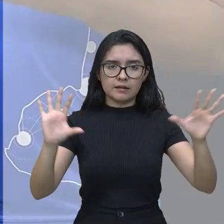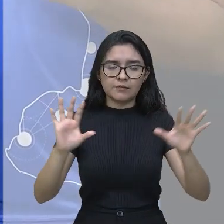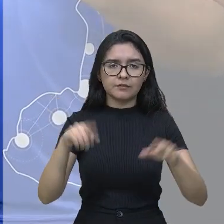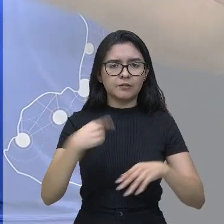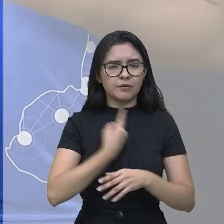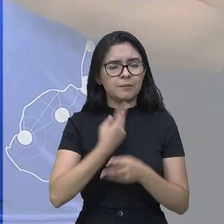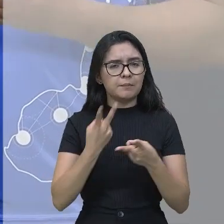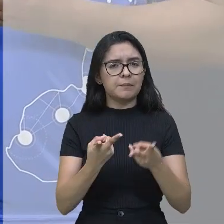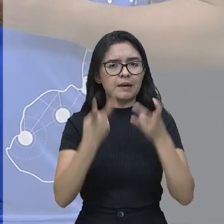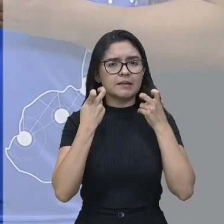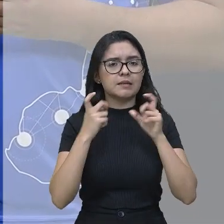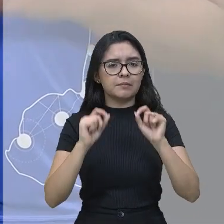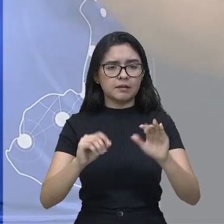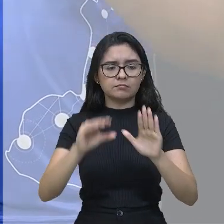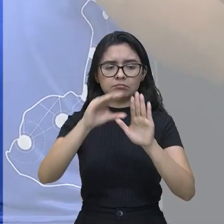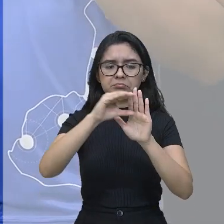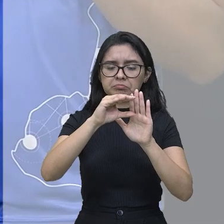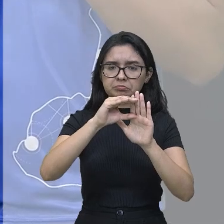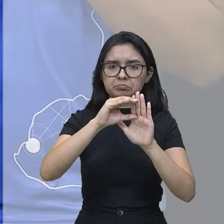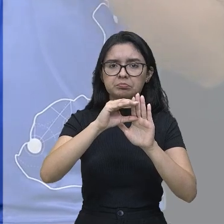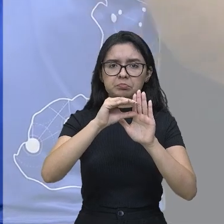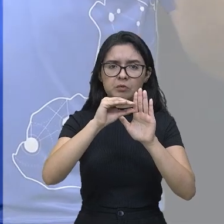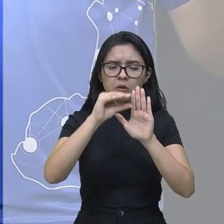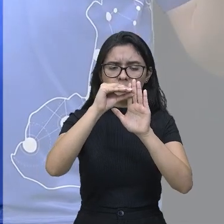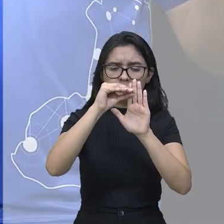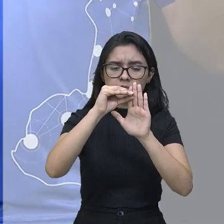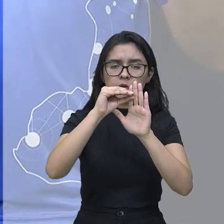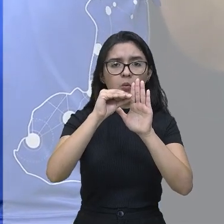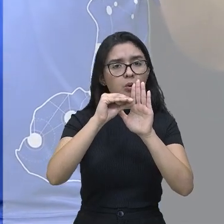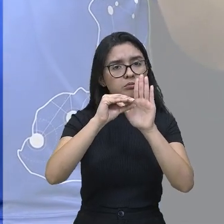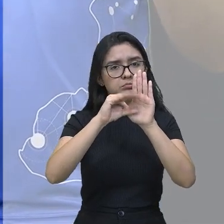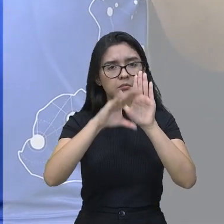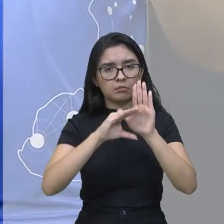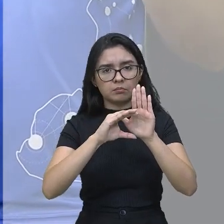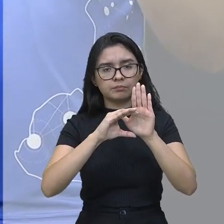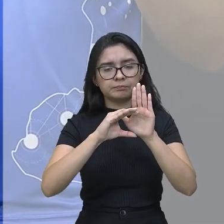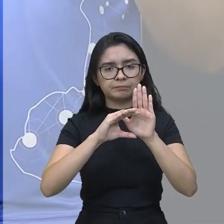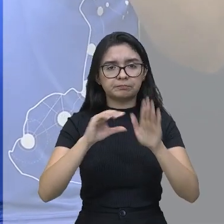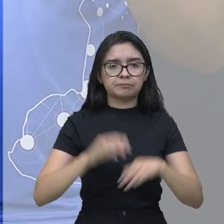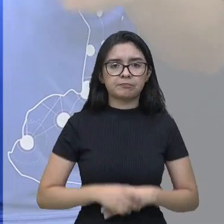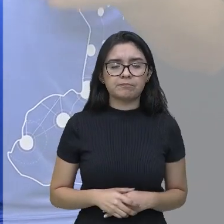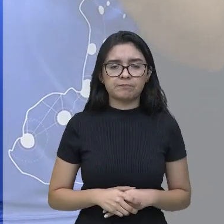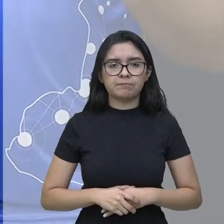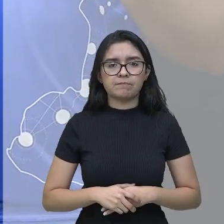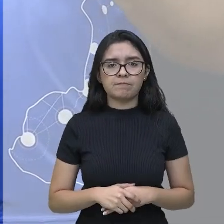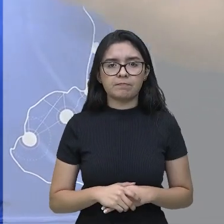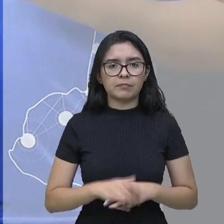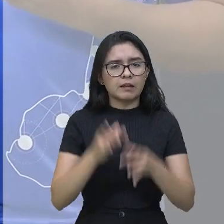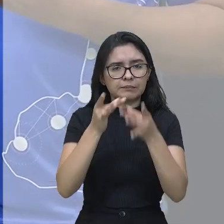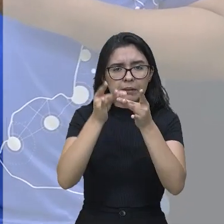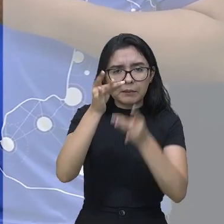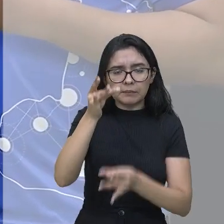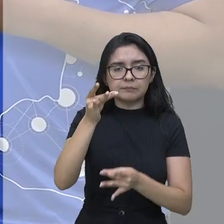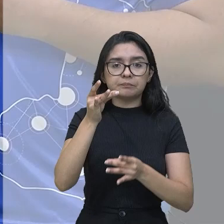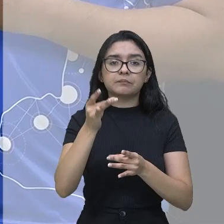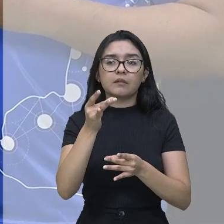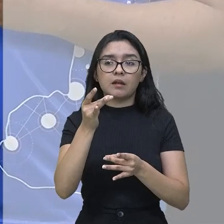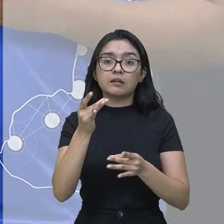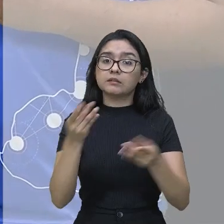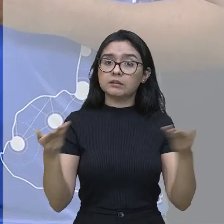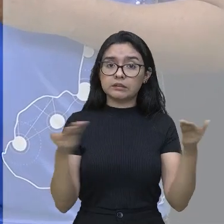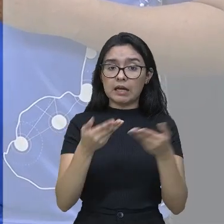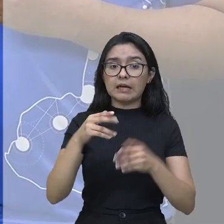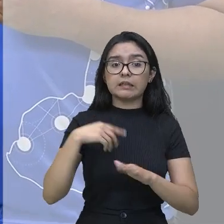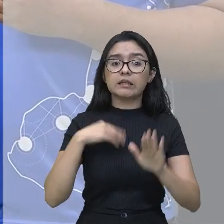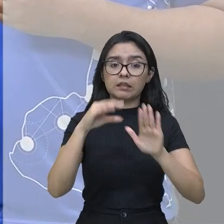versos com tamanhos diferentes uns versos bem curtinhos e outros bem extensos longos aqui não a gente tem